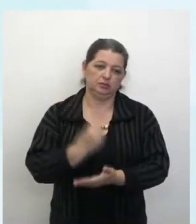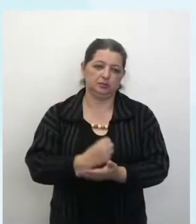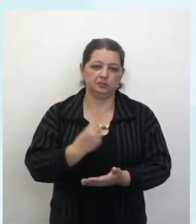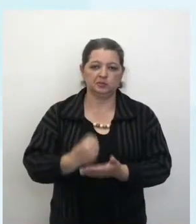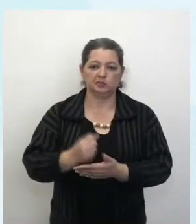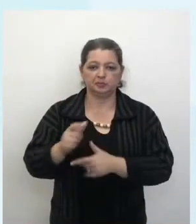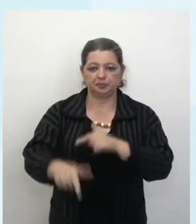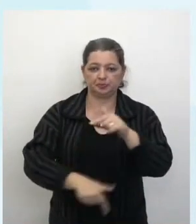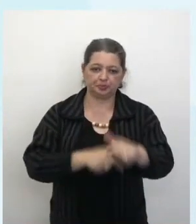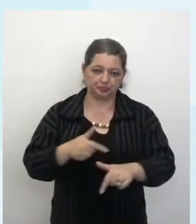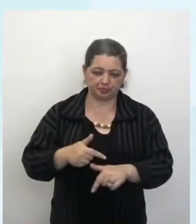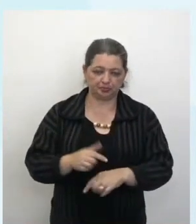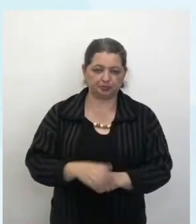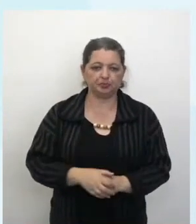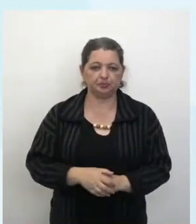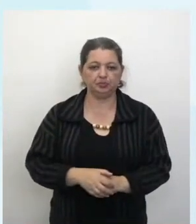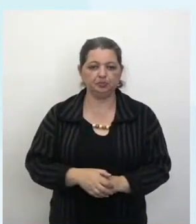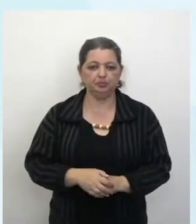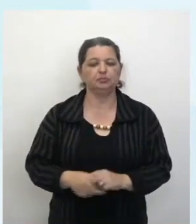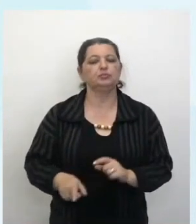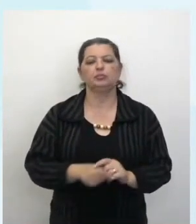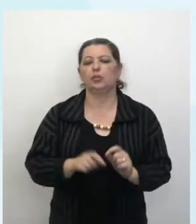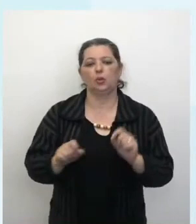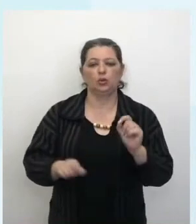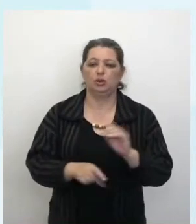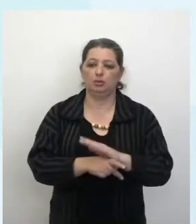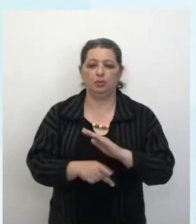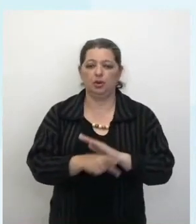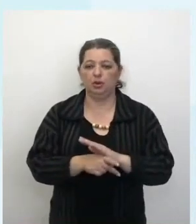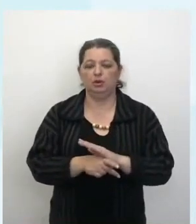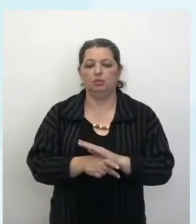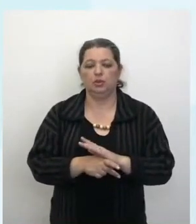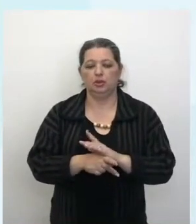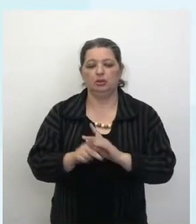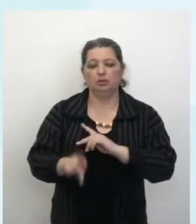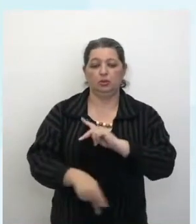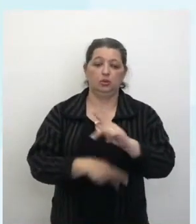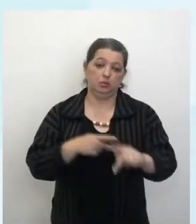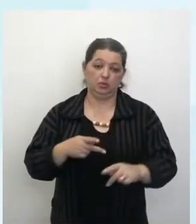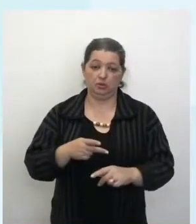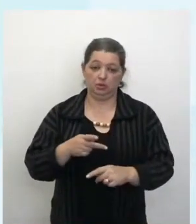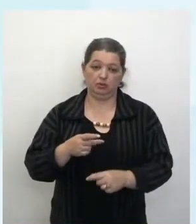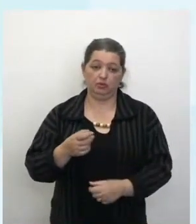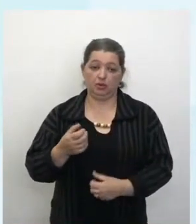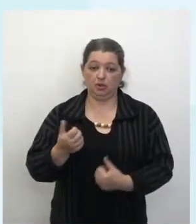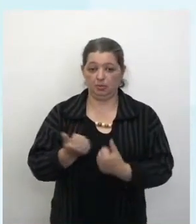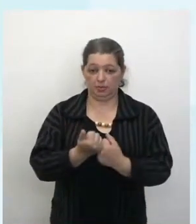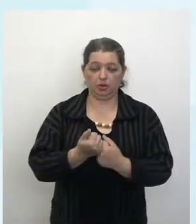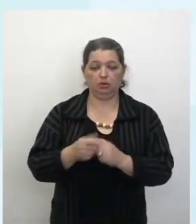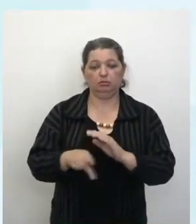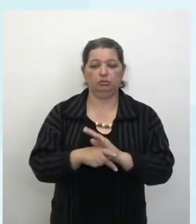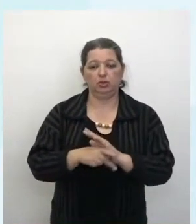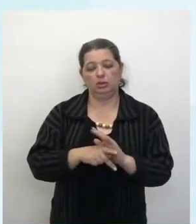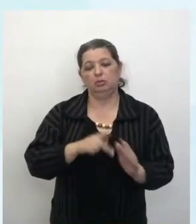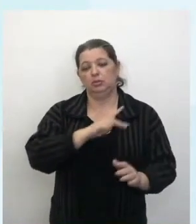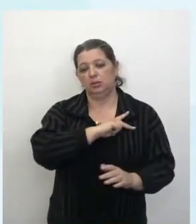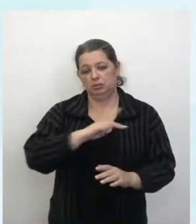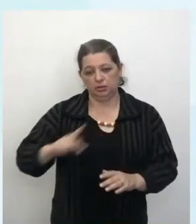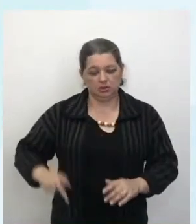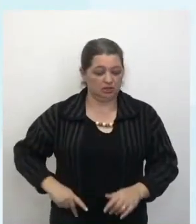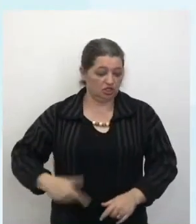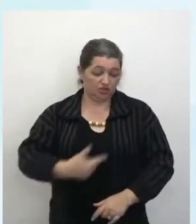estabeleceu aqui que isso tinha uma plataforma de sustentação Popular estabelecida entre o Vargas e as massas